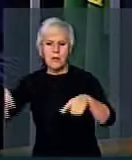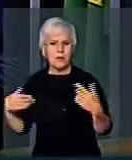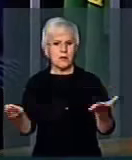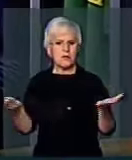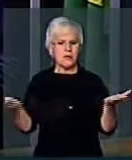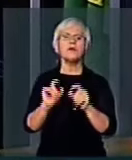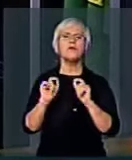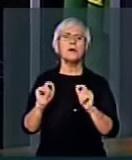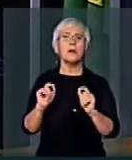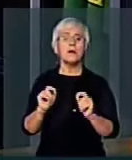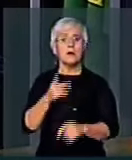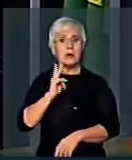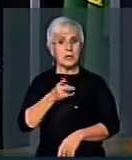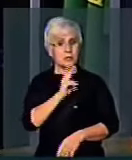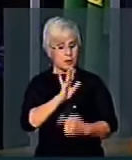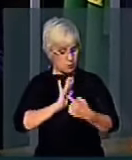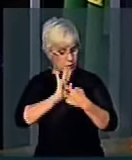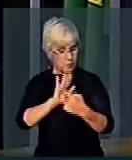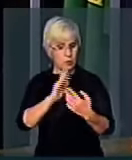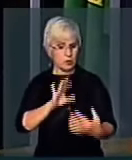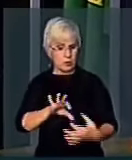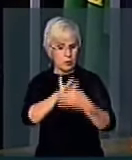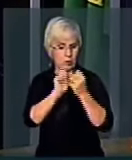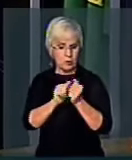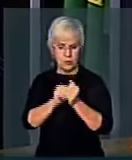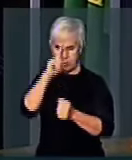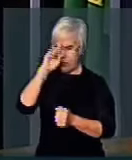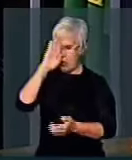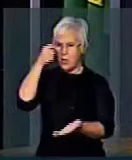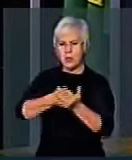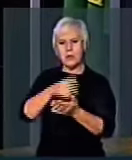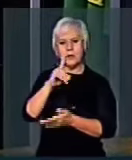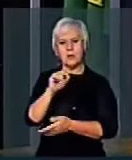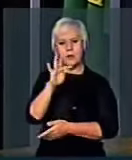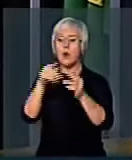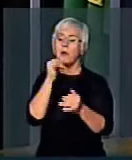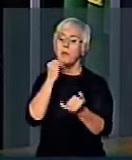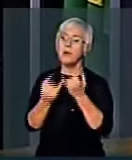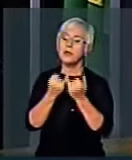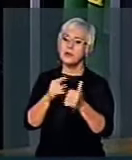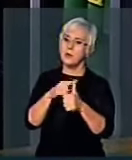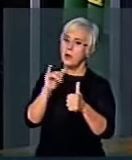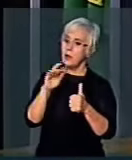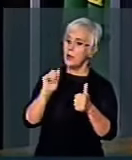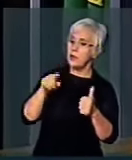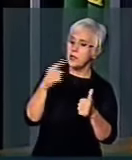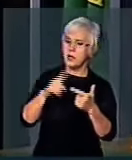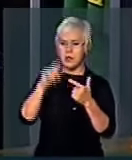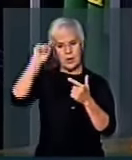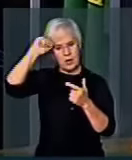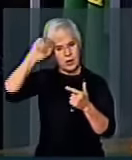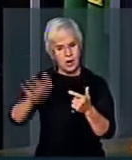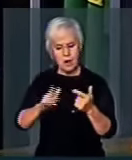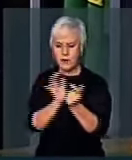o governo aqui sempre se mostrou aqui aliado a ditaduras essas, como a do Irã, como as africanas,